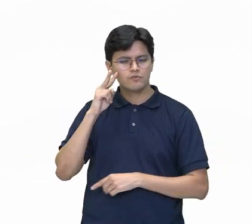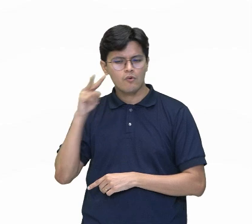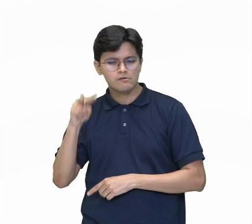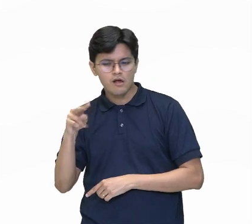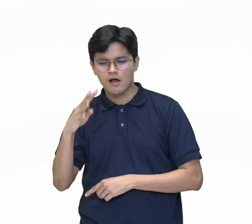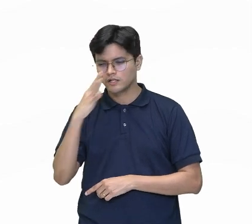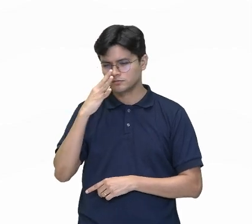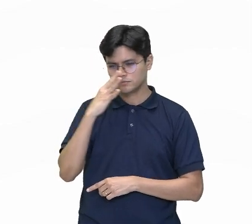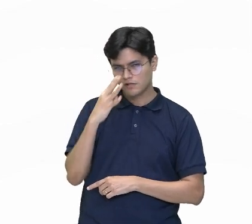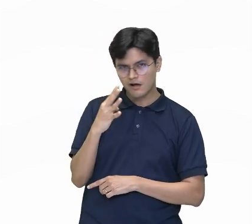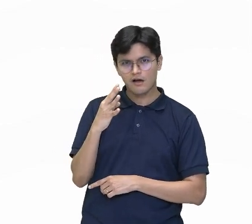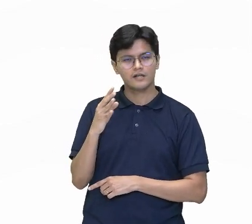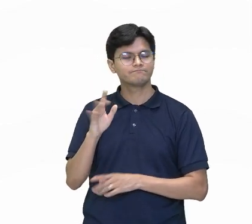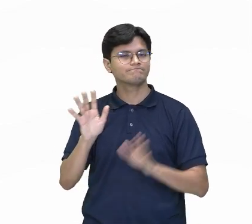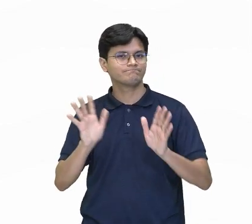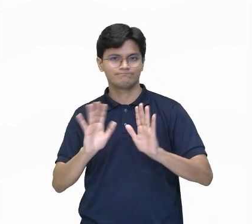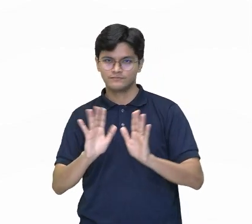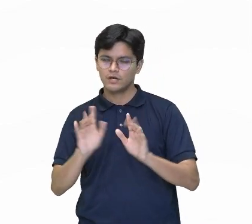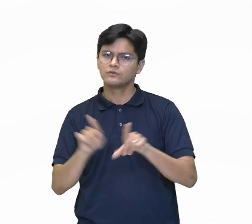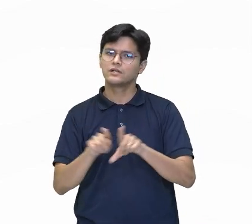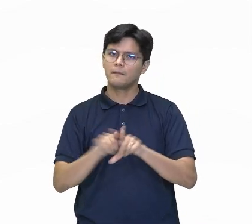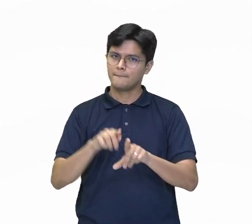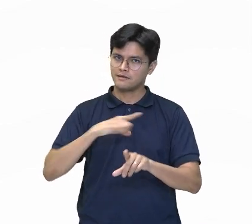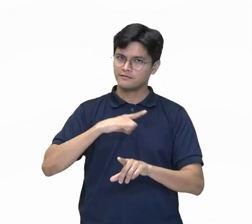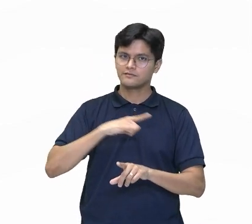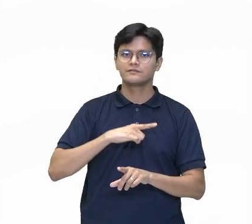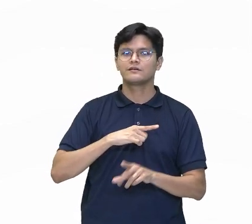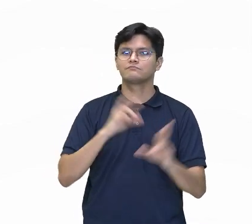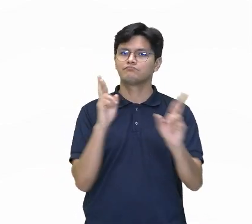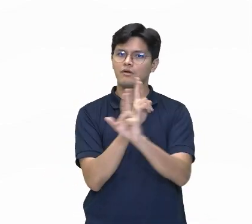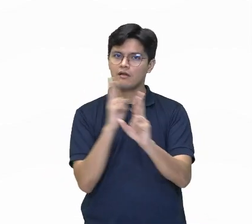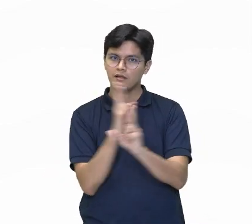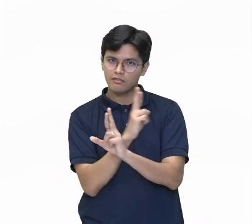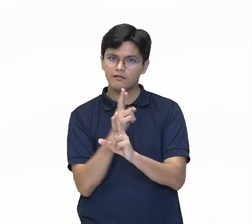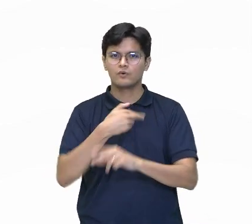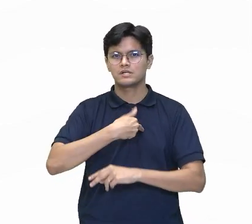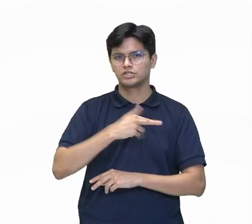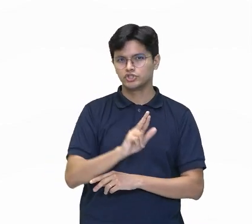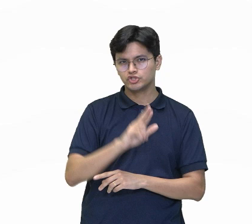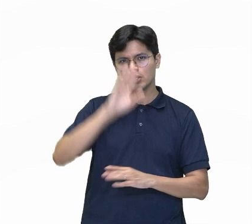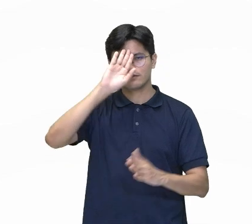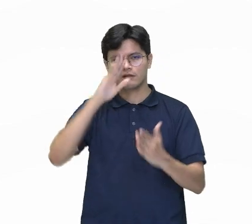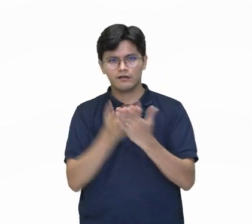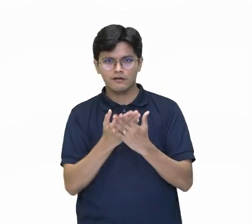objeto. Ele tem também uma relação espiritual, ele tem uma relação mística,